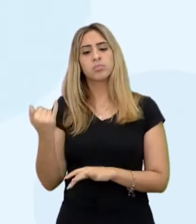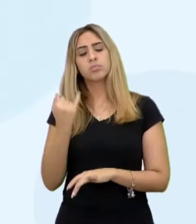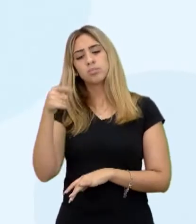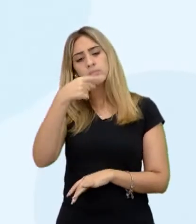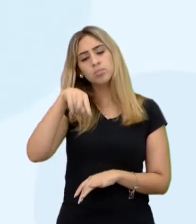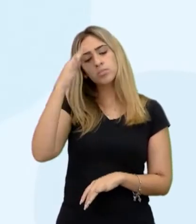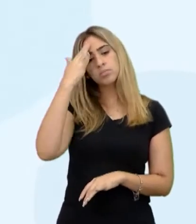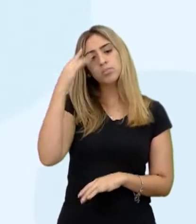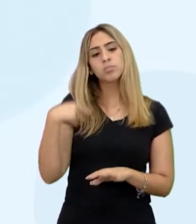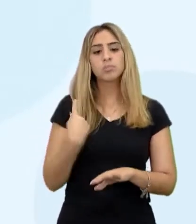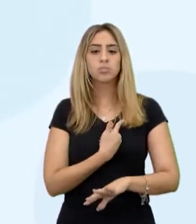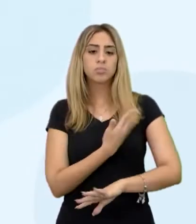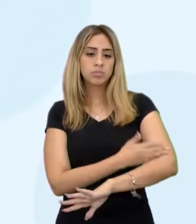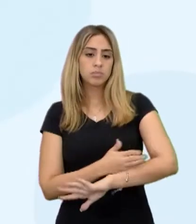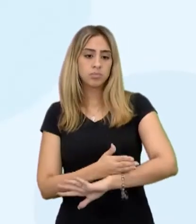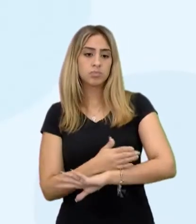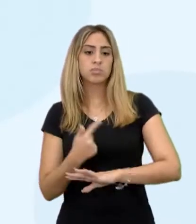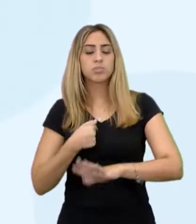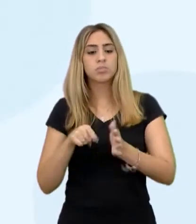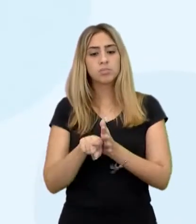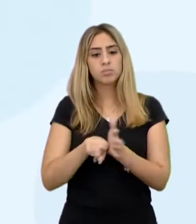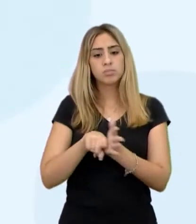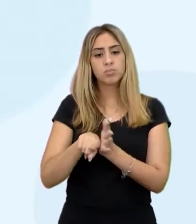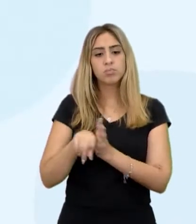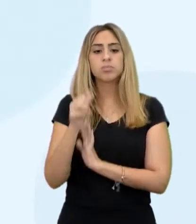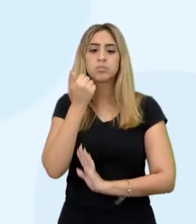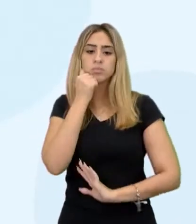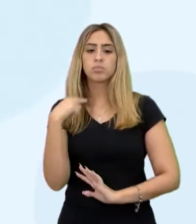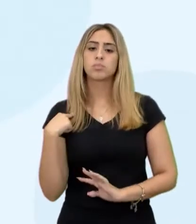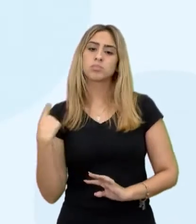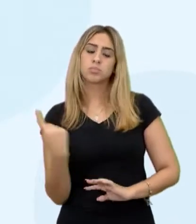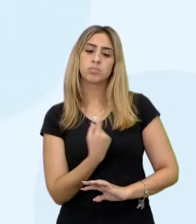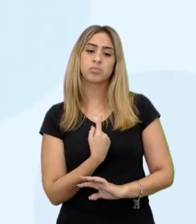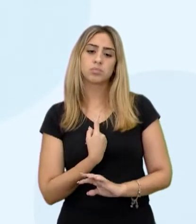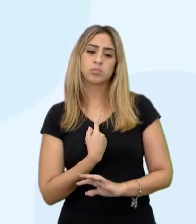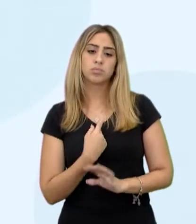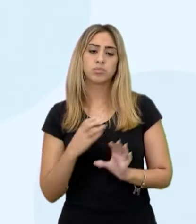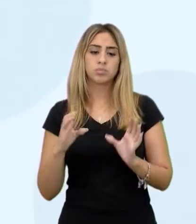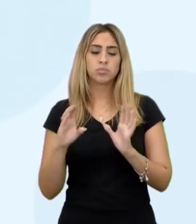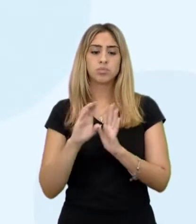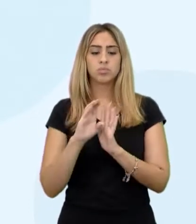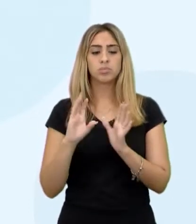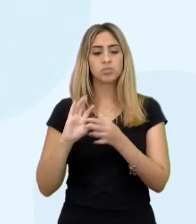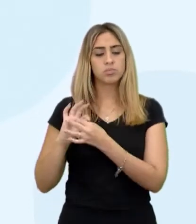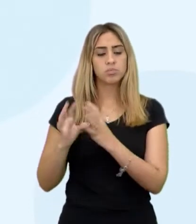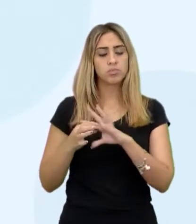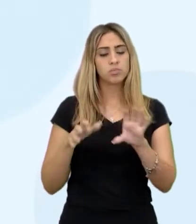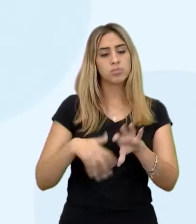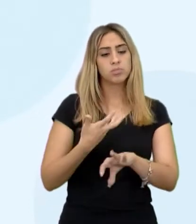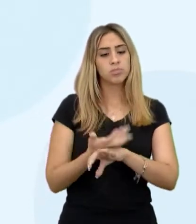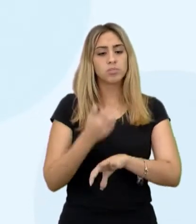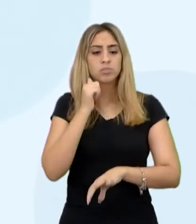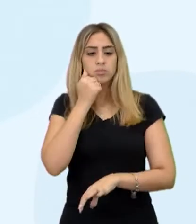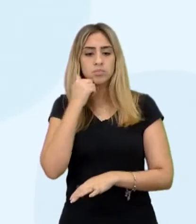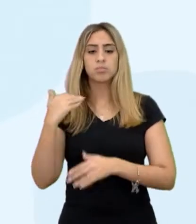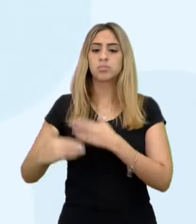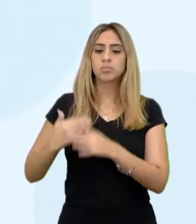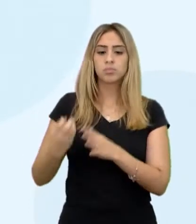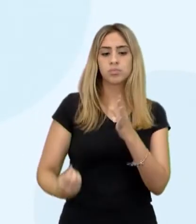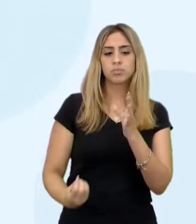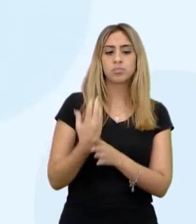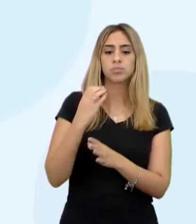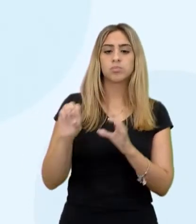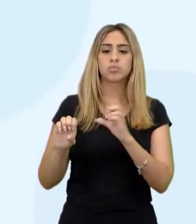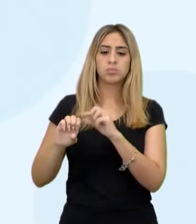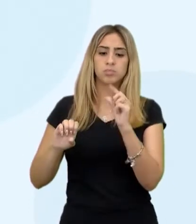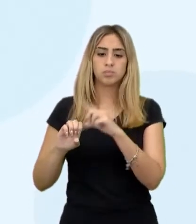vocês saberem que nós começamos aqui investigação científica e o nosso componente ele tem investigação científica, processo criativo